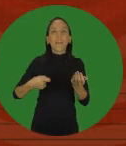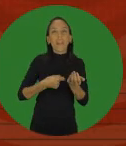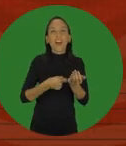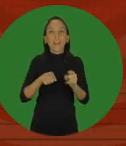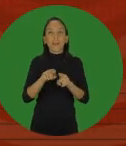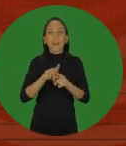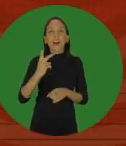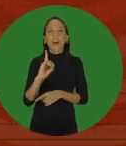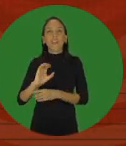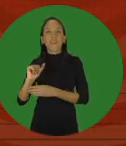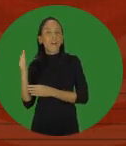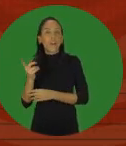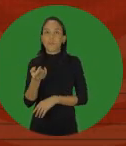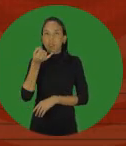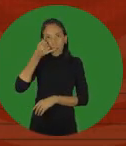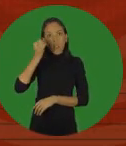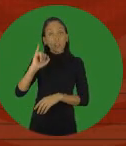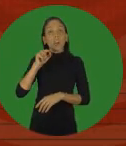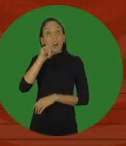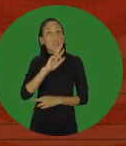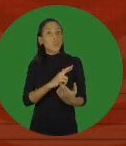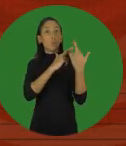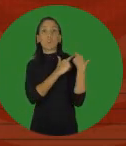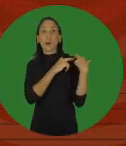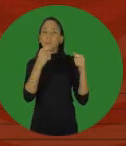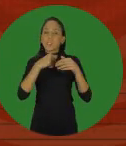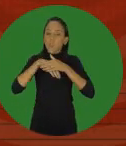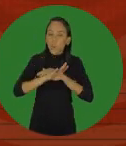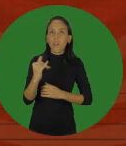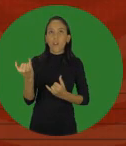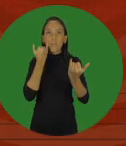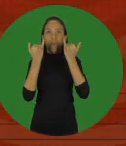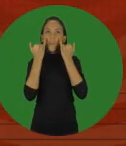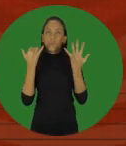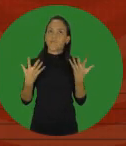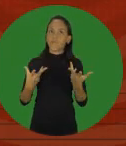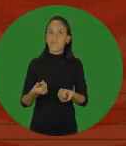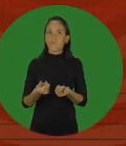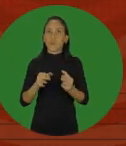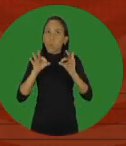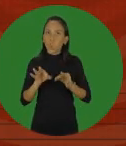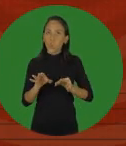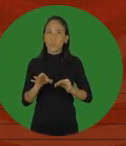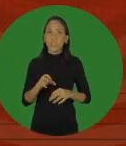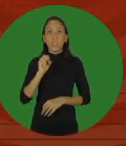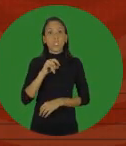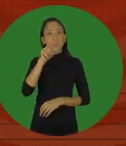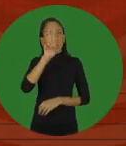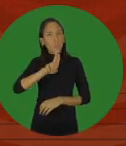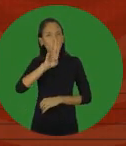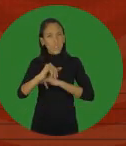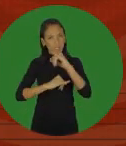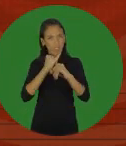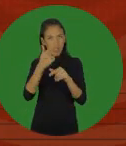externos. Você é responsável pela guarda correta das informações. Ao usar a internet,